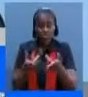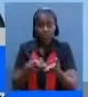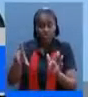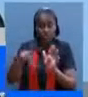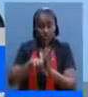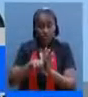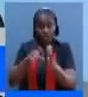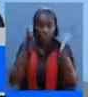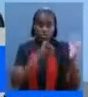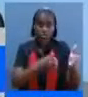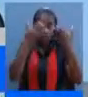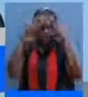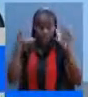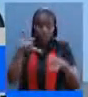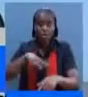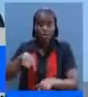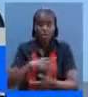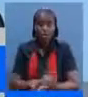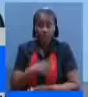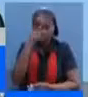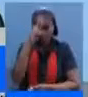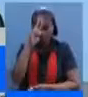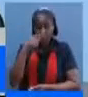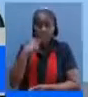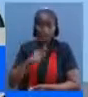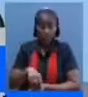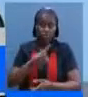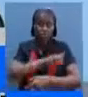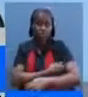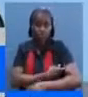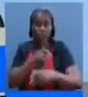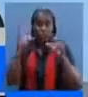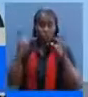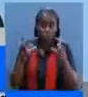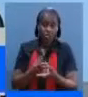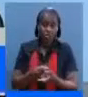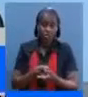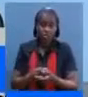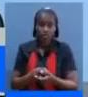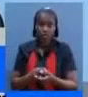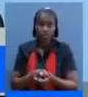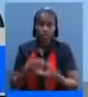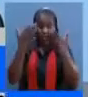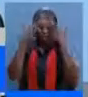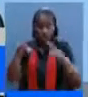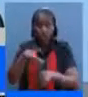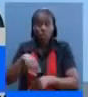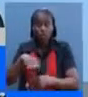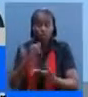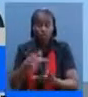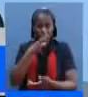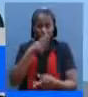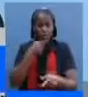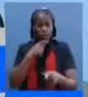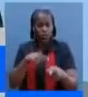oposição democrática local, reforçar os poderes dos titulares do direito de oposição democrática local na definição de políticas